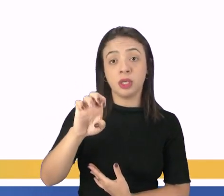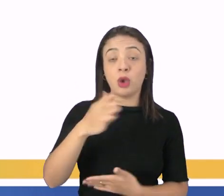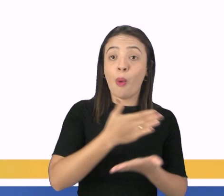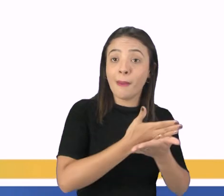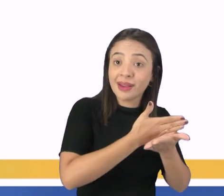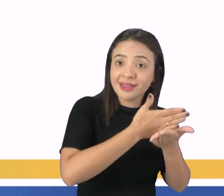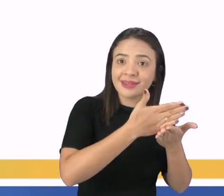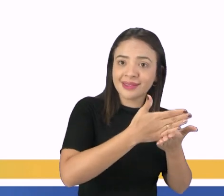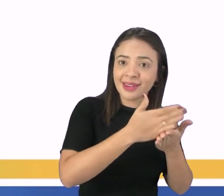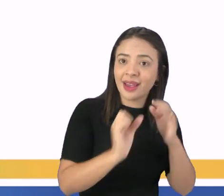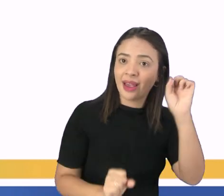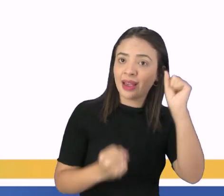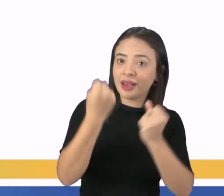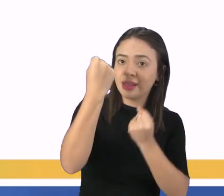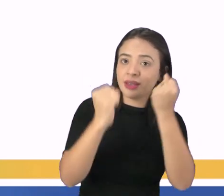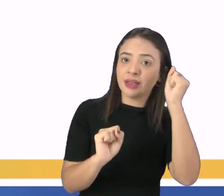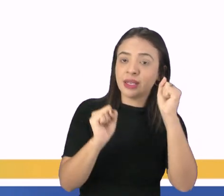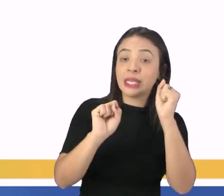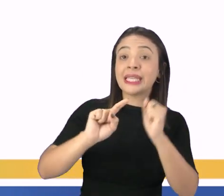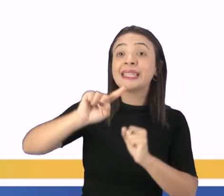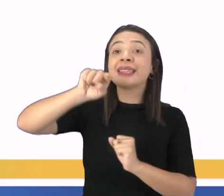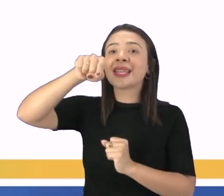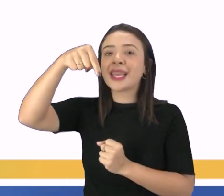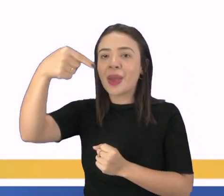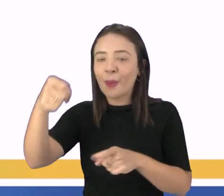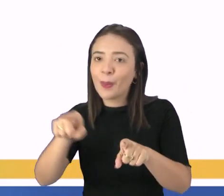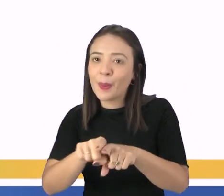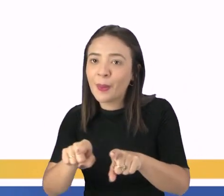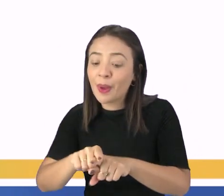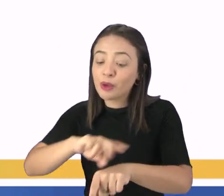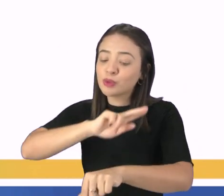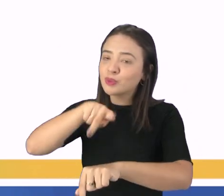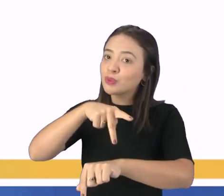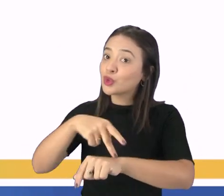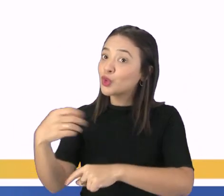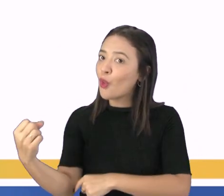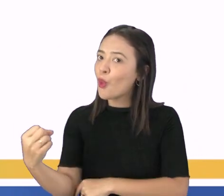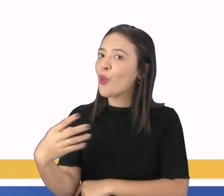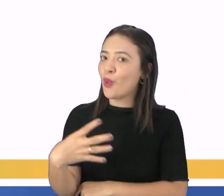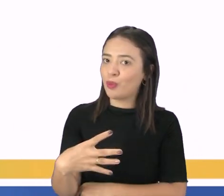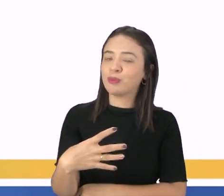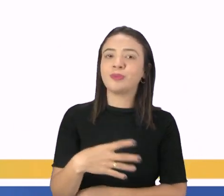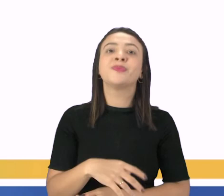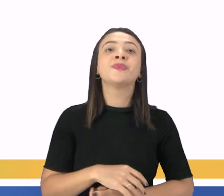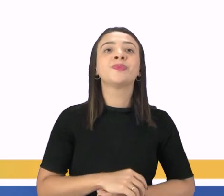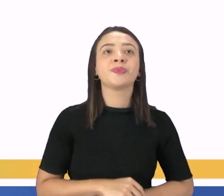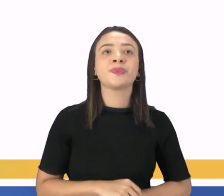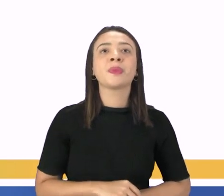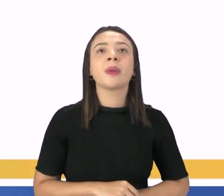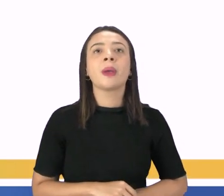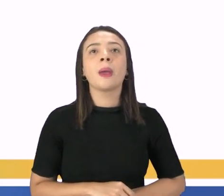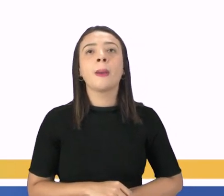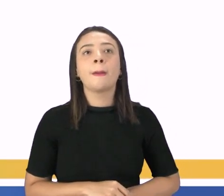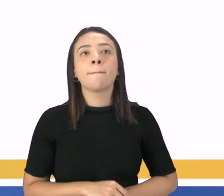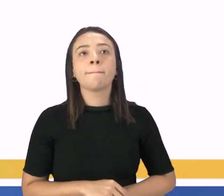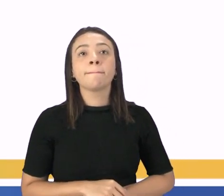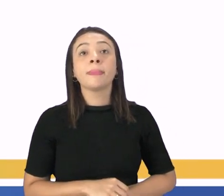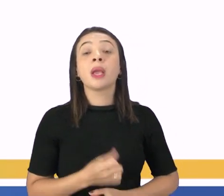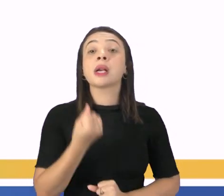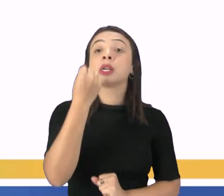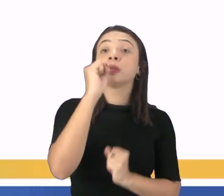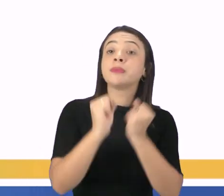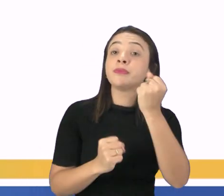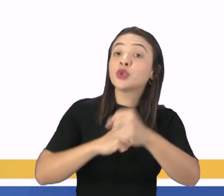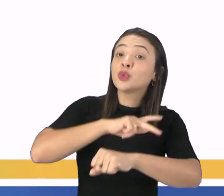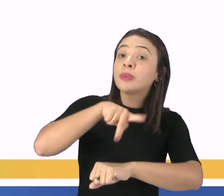iniciaram esse processo e os mais novos que entraram mais recentemente. Quanto à